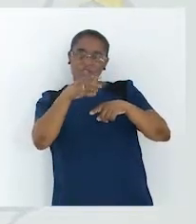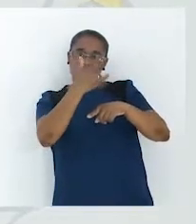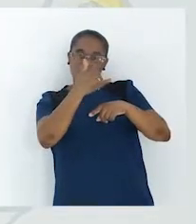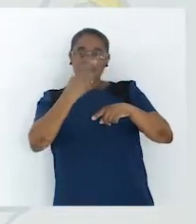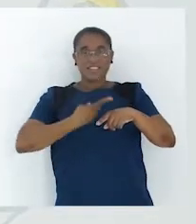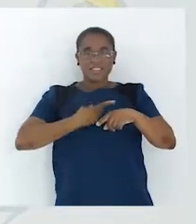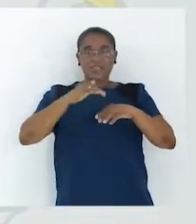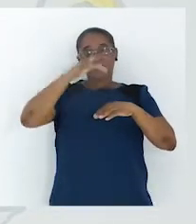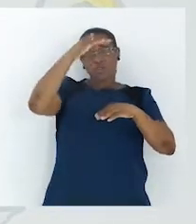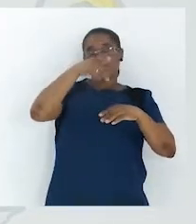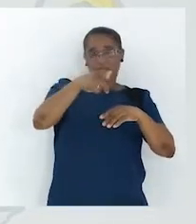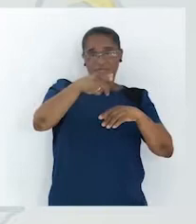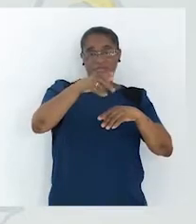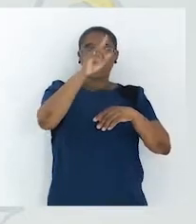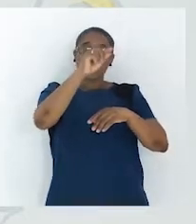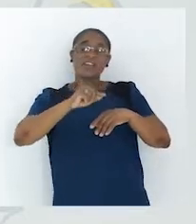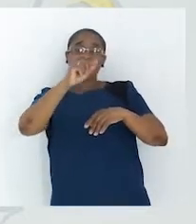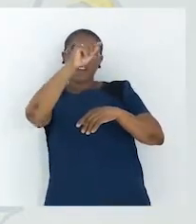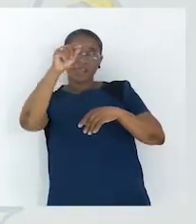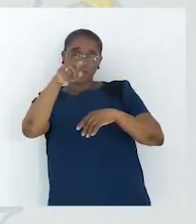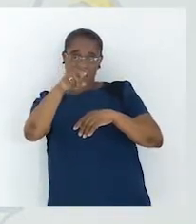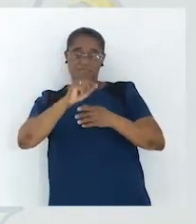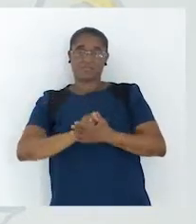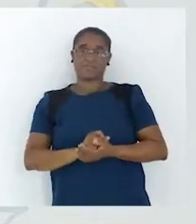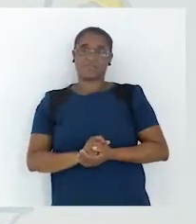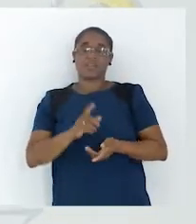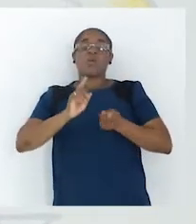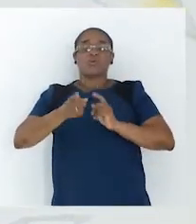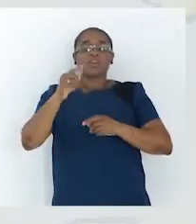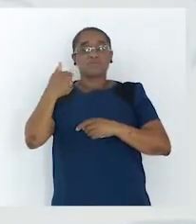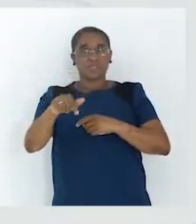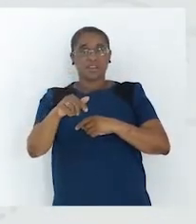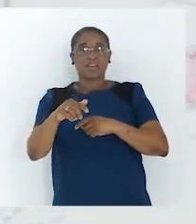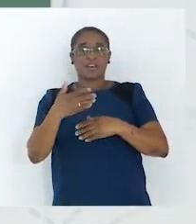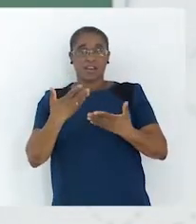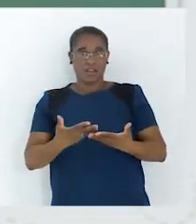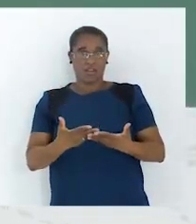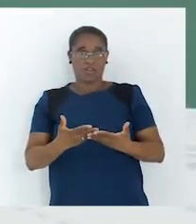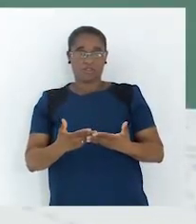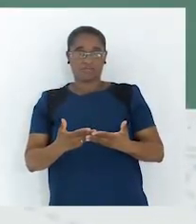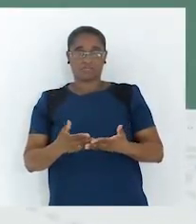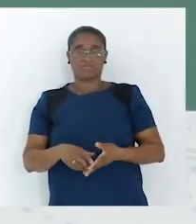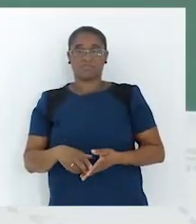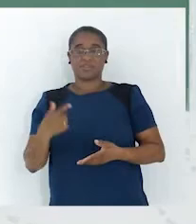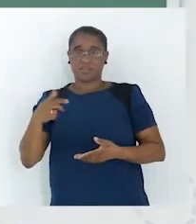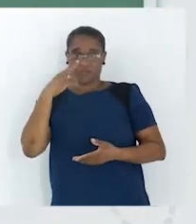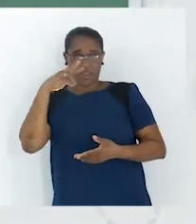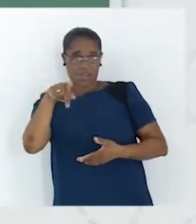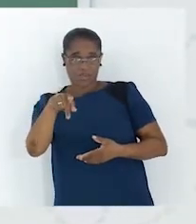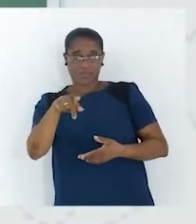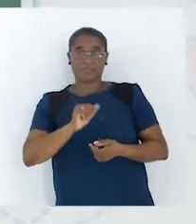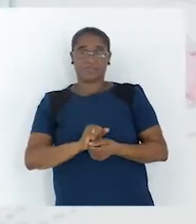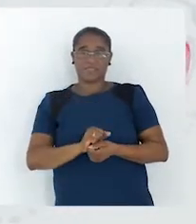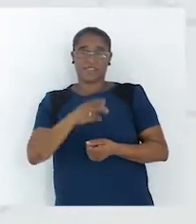vai dois vai ser um expoente do radicando O que é que vamos ter nós vamos ter um seguinte beijo